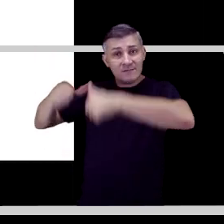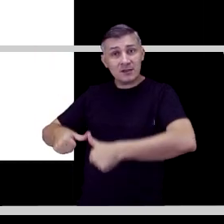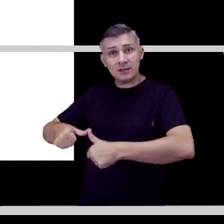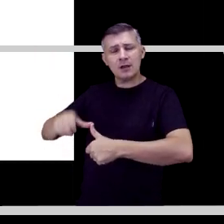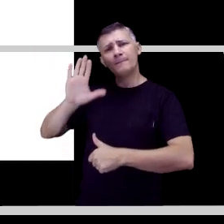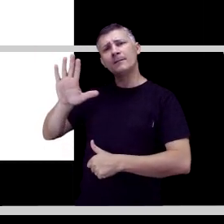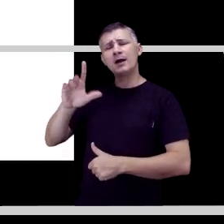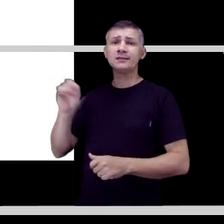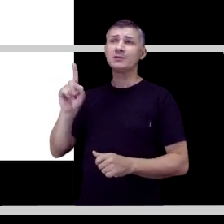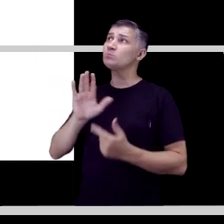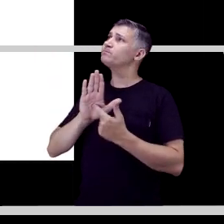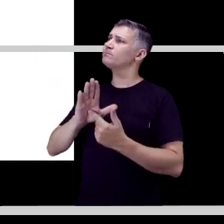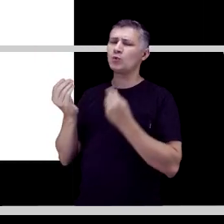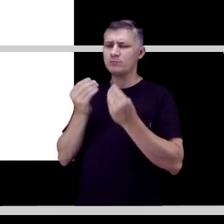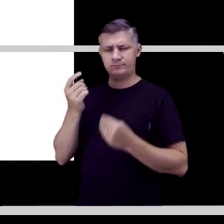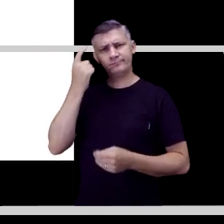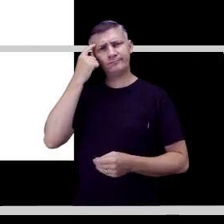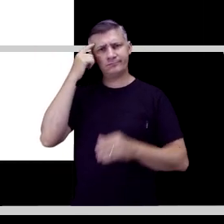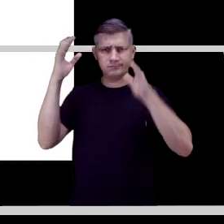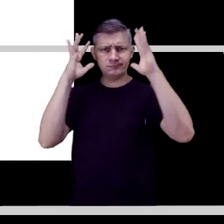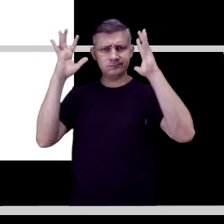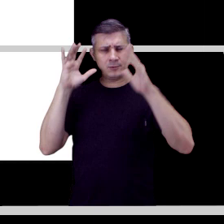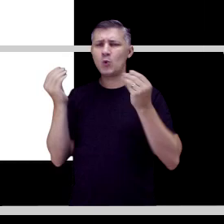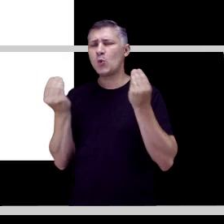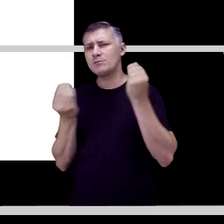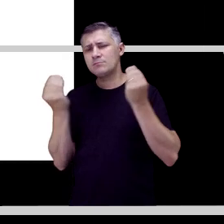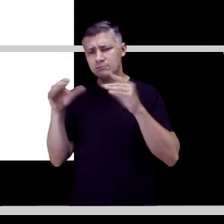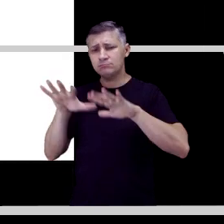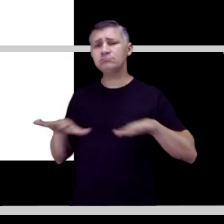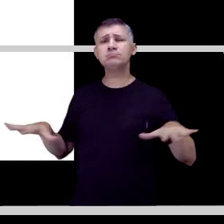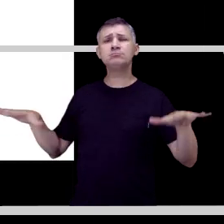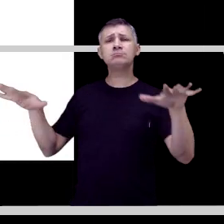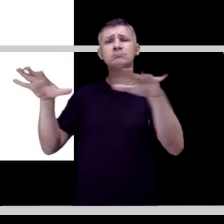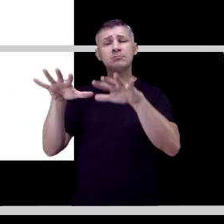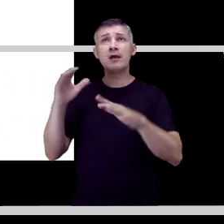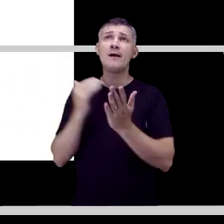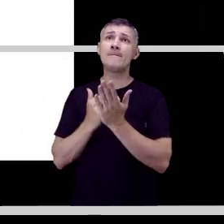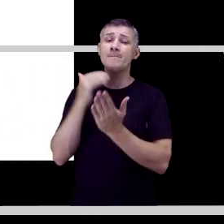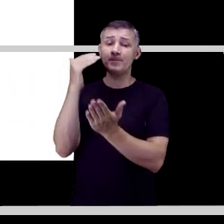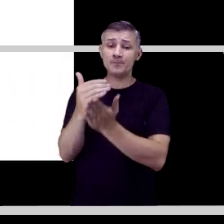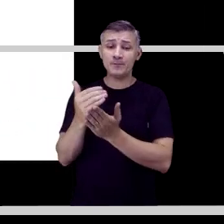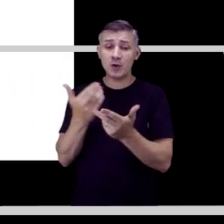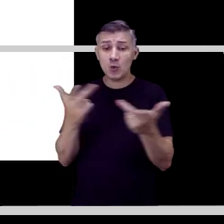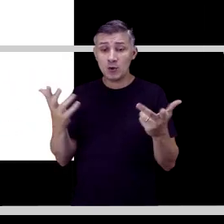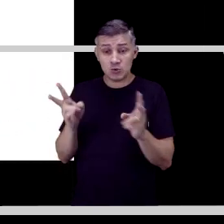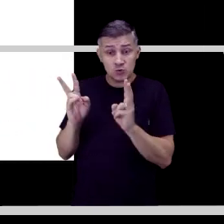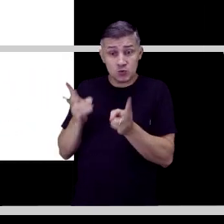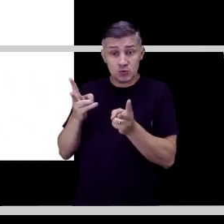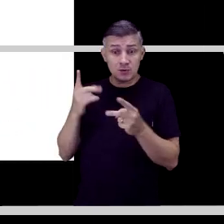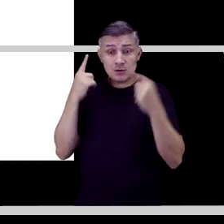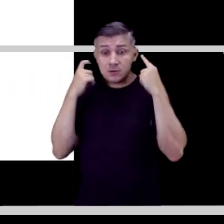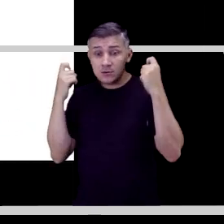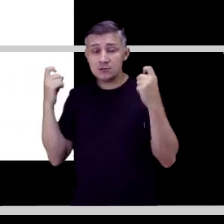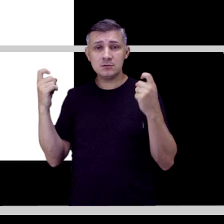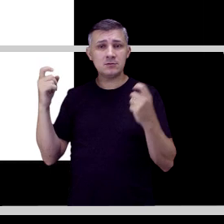como uma ideia de tentar, de alguma forma, registrar essa percepção, essa ambiência da mata no edifício, mas de uma forma não literal. Então, o que